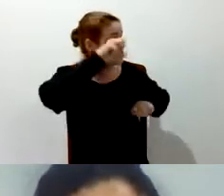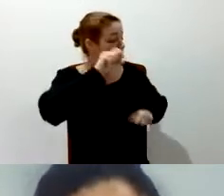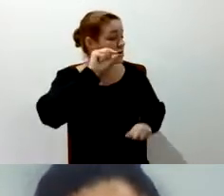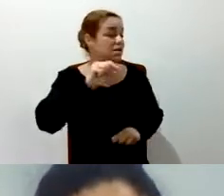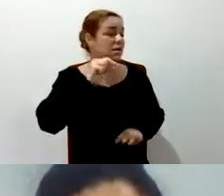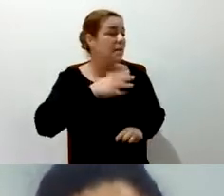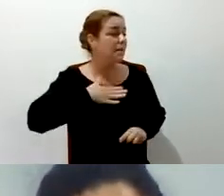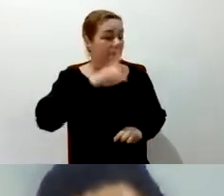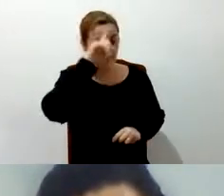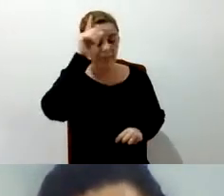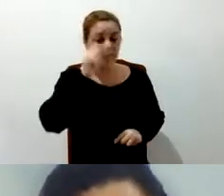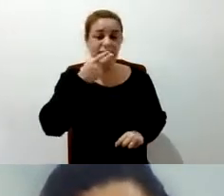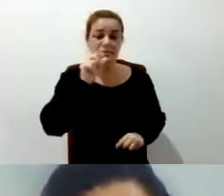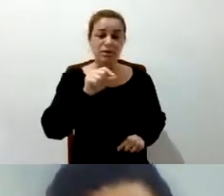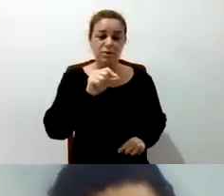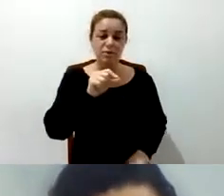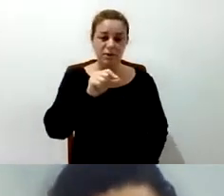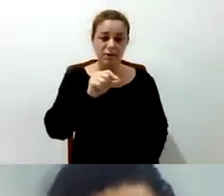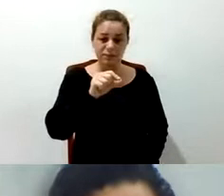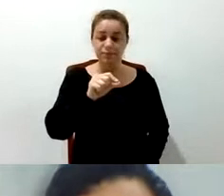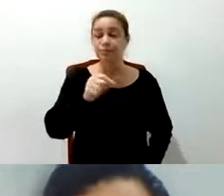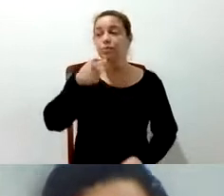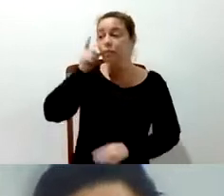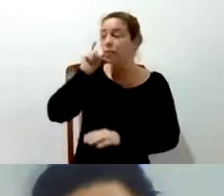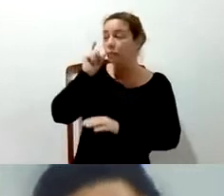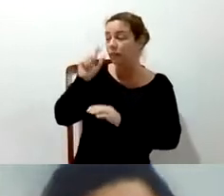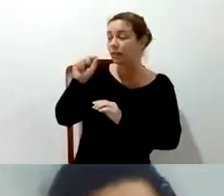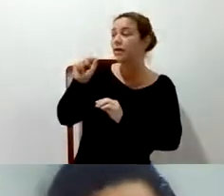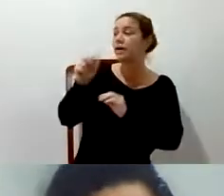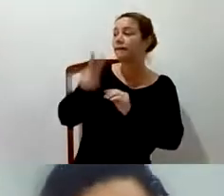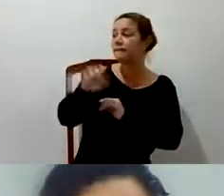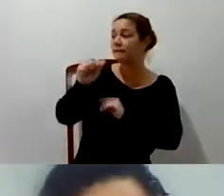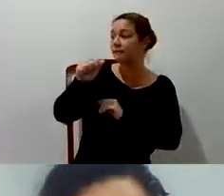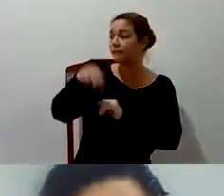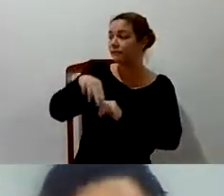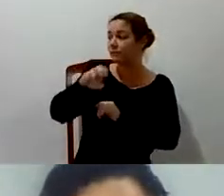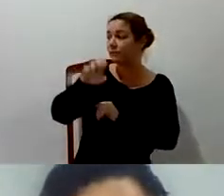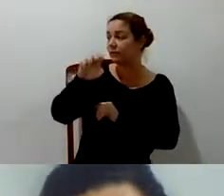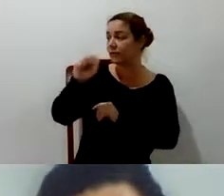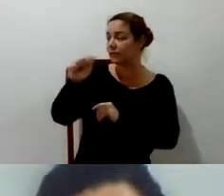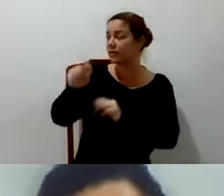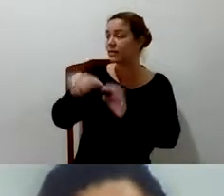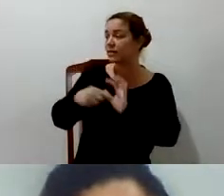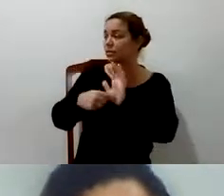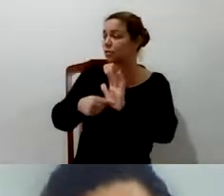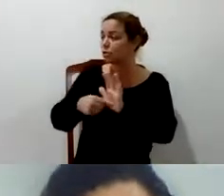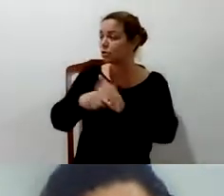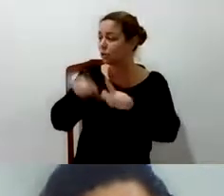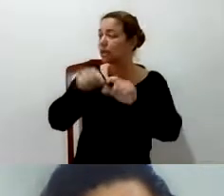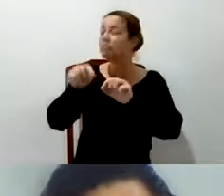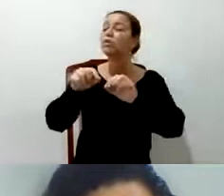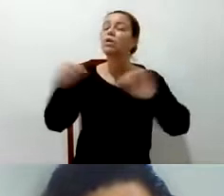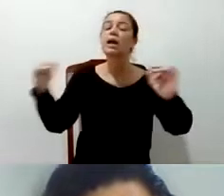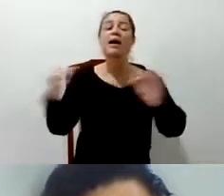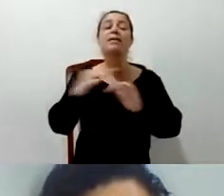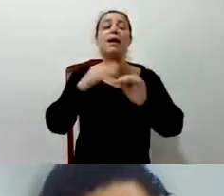falar, até ontem a Vanessa apresentou o trabalho, que era falando da dimensão, né, da cidadania, foi justamente porque